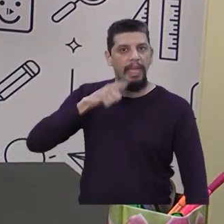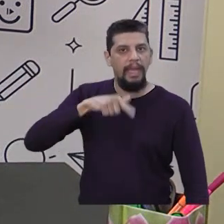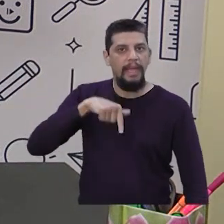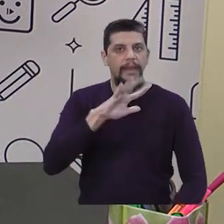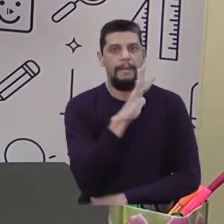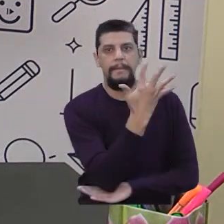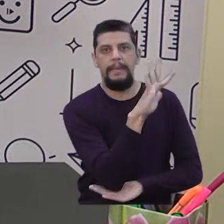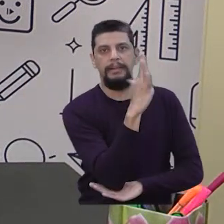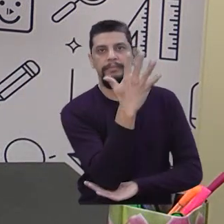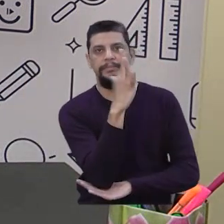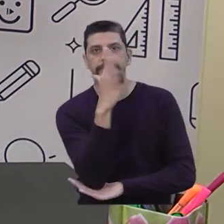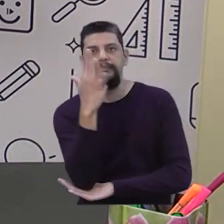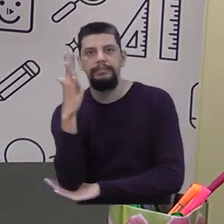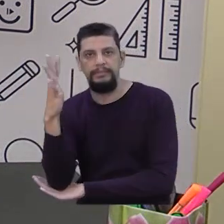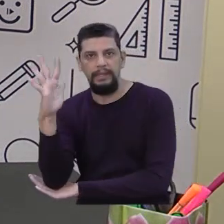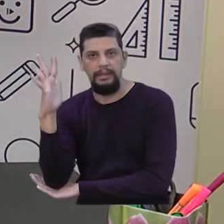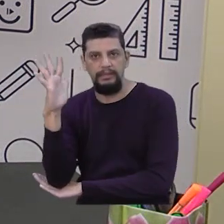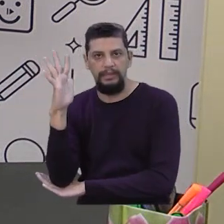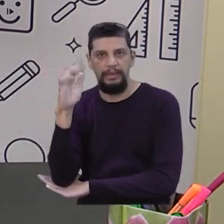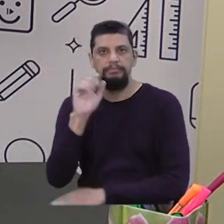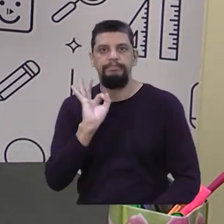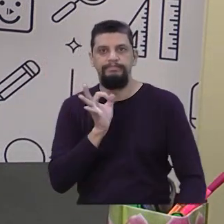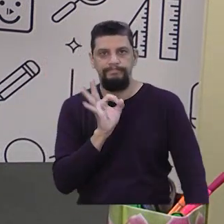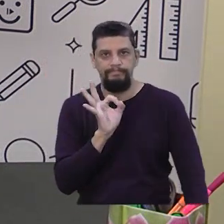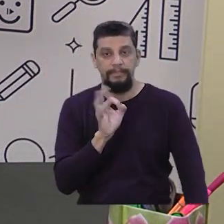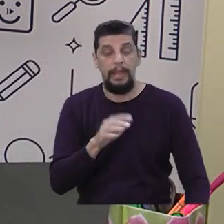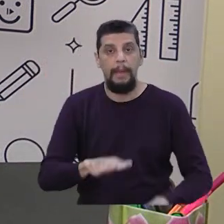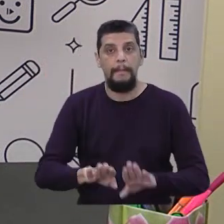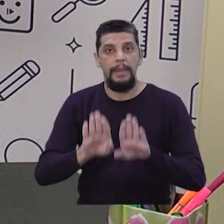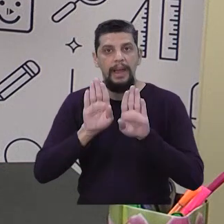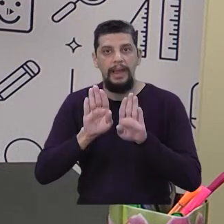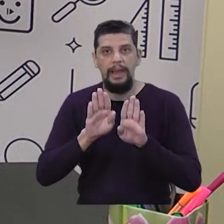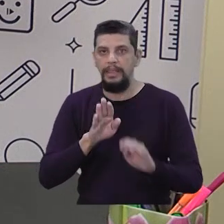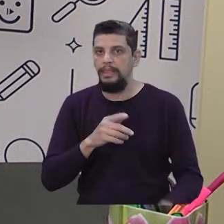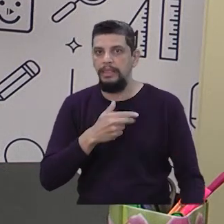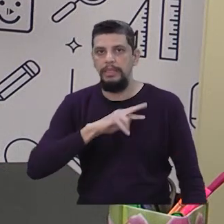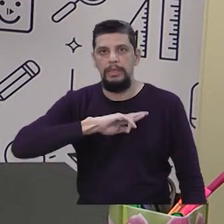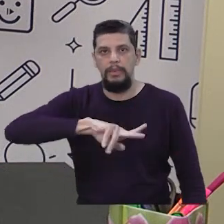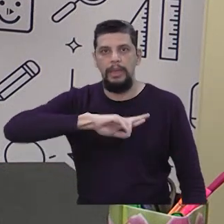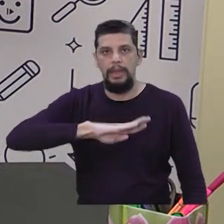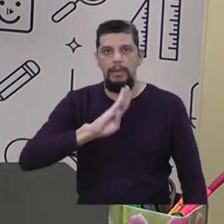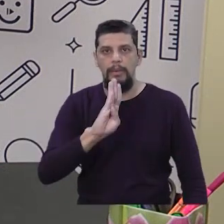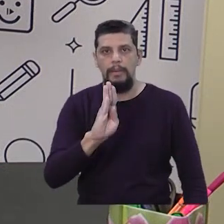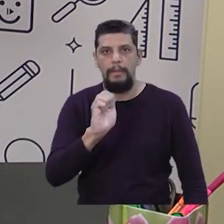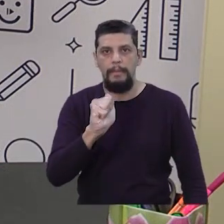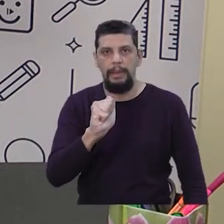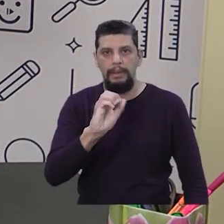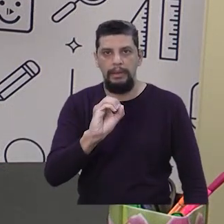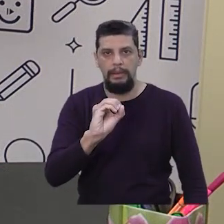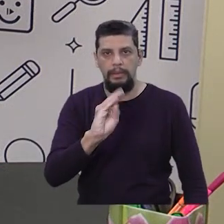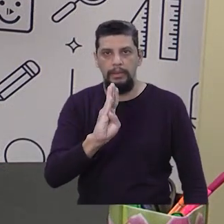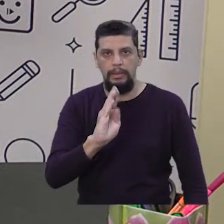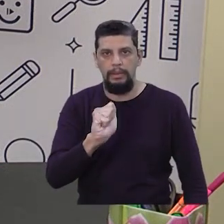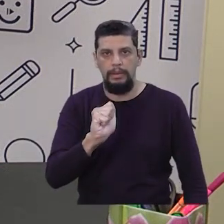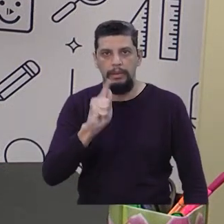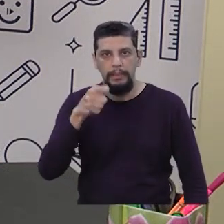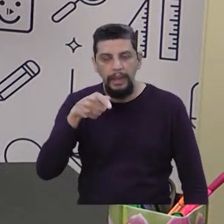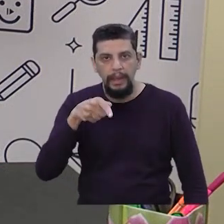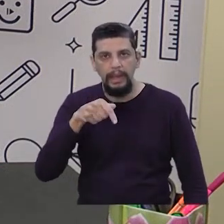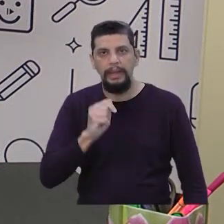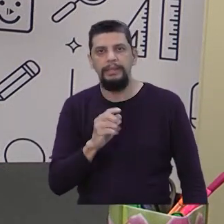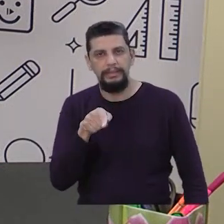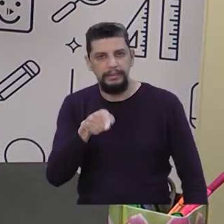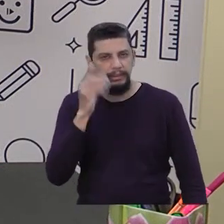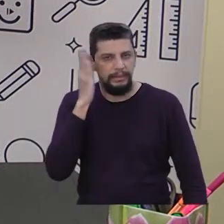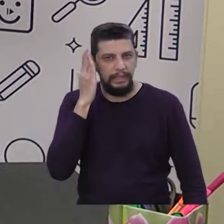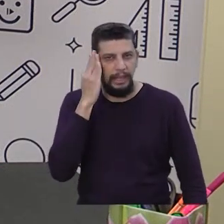árvore. Isto mesmo! É uma árvore, mas ainda não é o baobá, né? É uma árvore qualquer ali. E